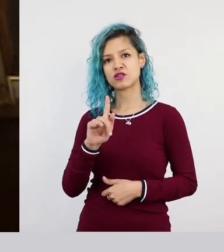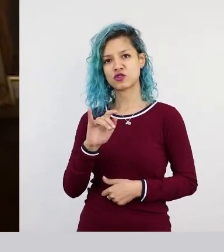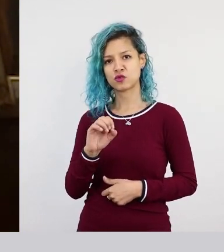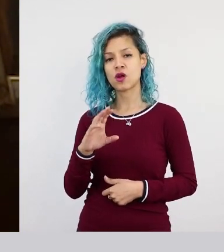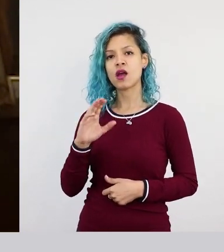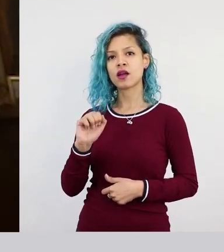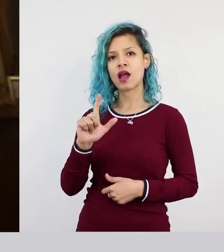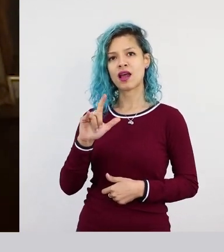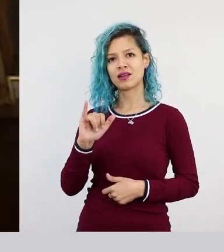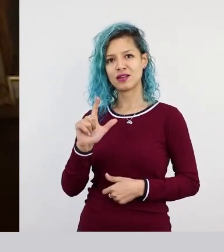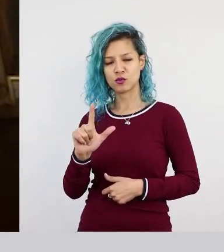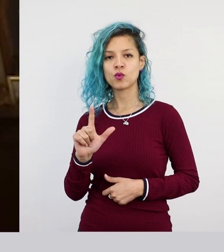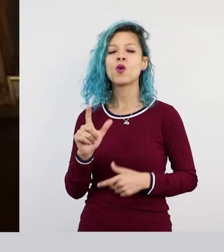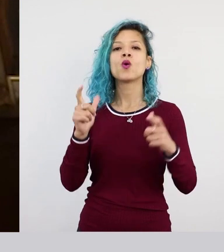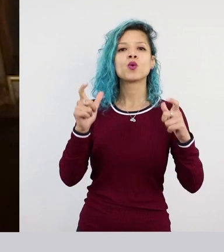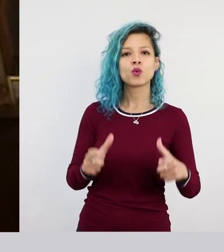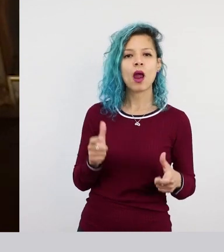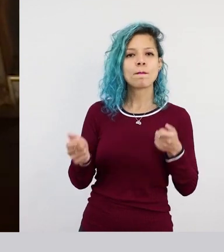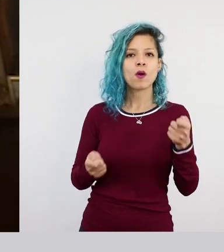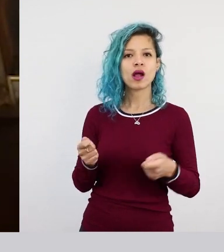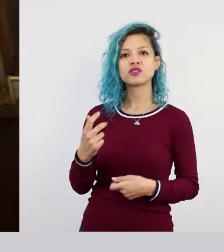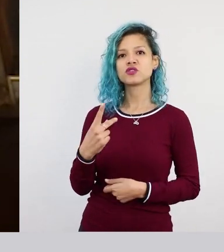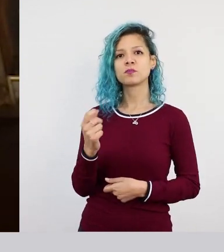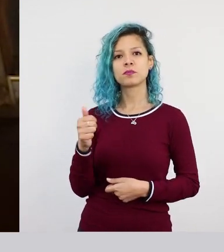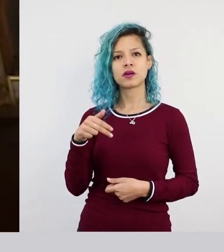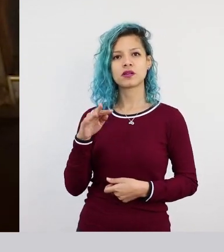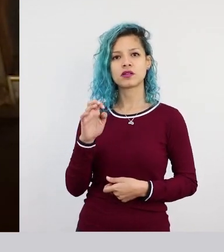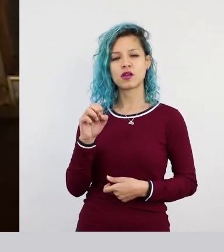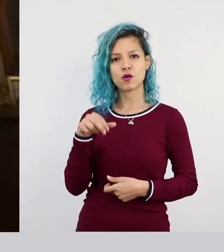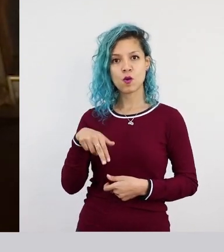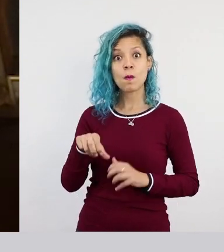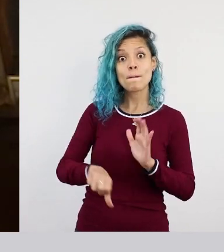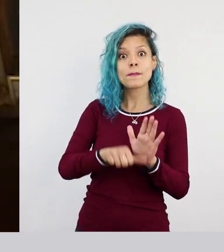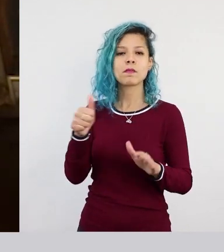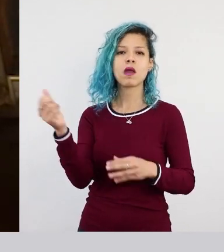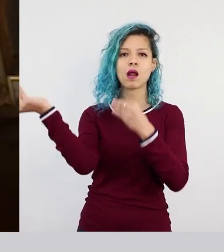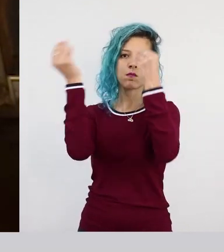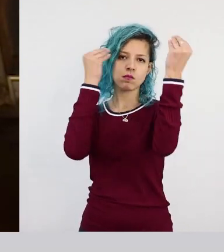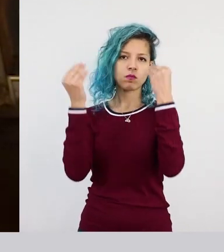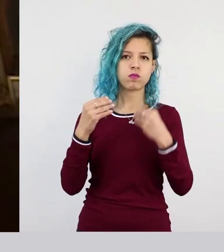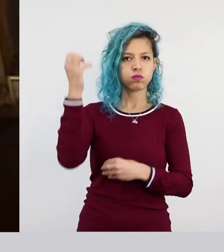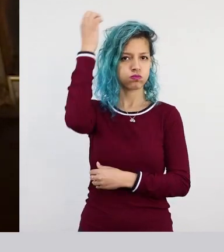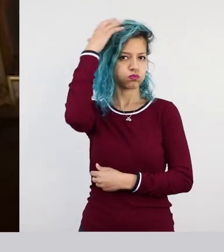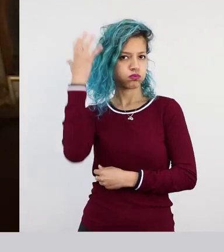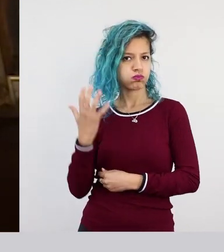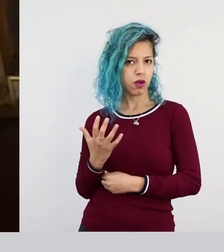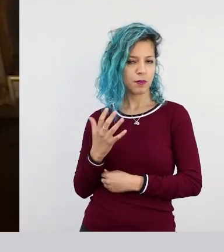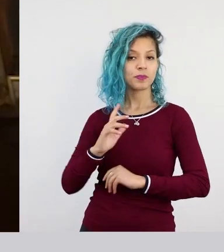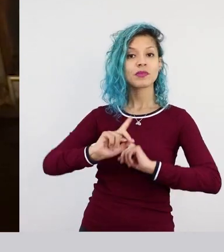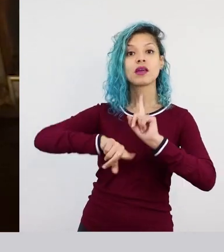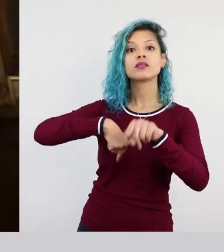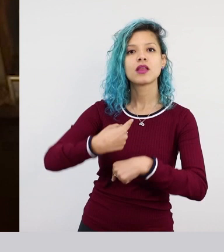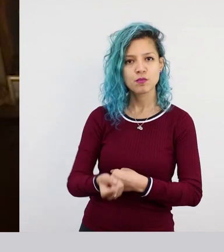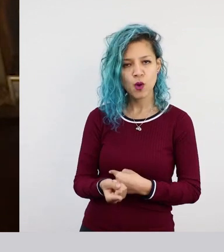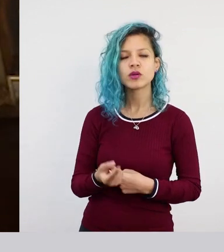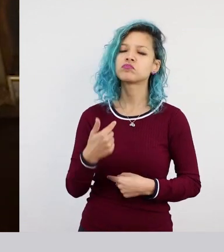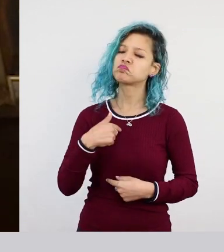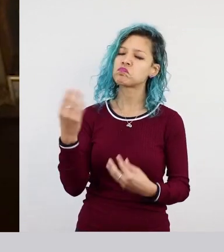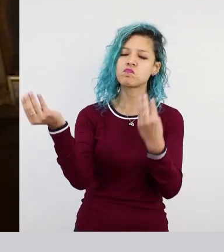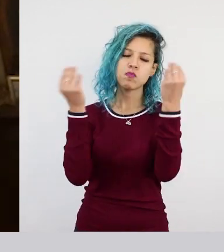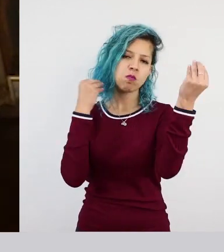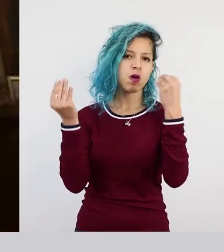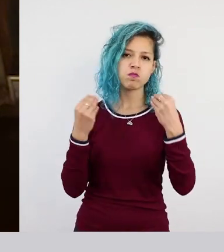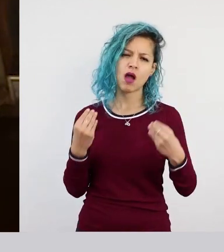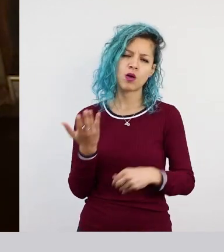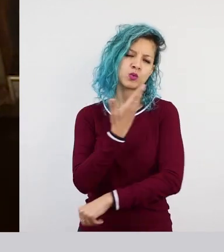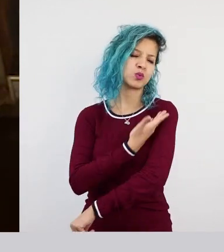Kalil, na Boate Panteon. E aí foi a primeira vez que eu me montei. Depois da Greta, eu passei a me